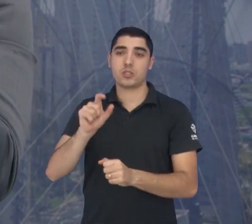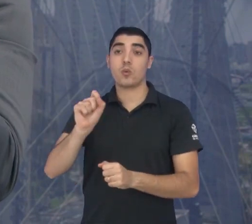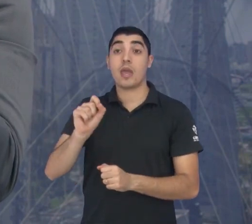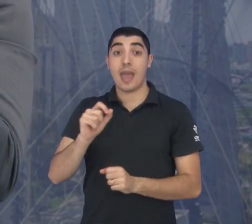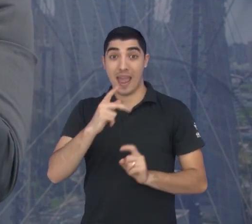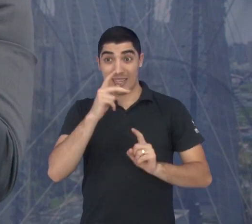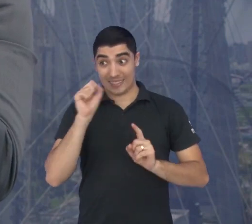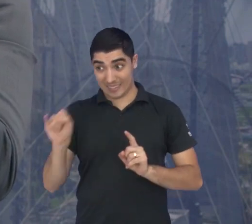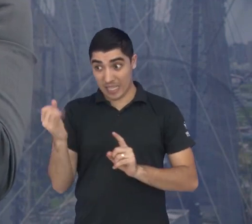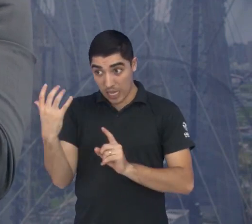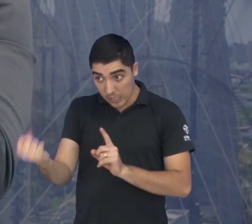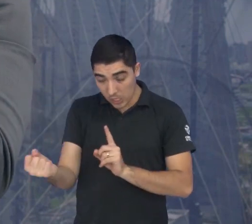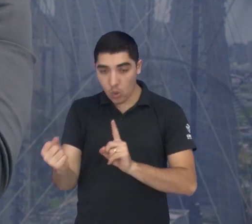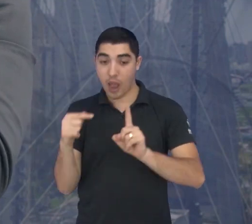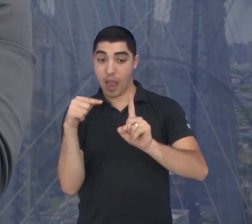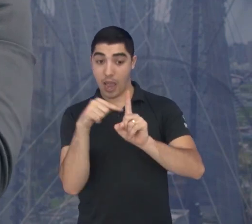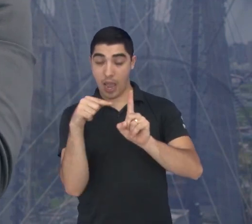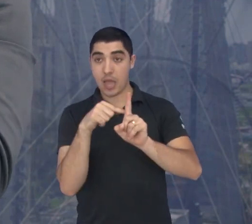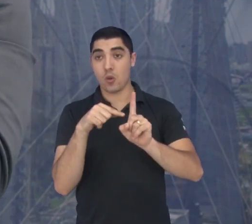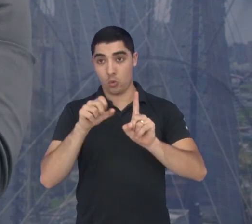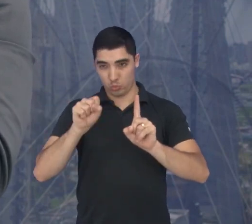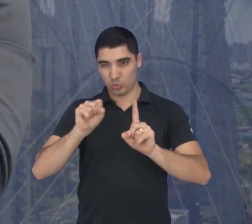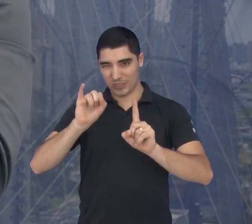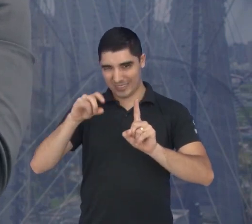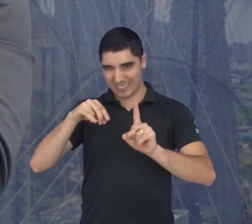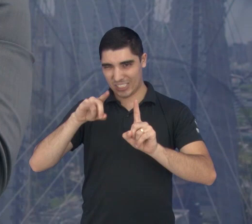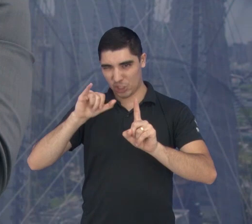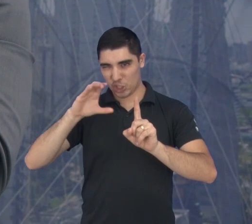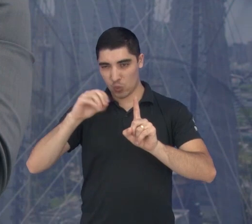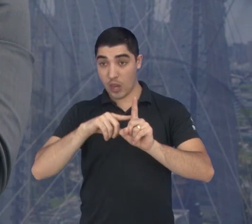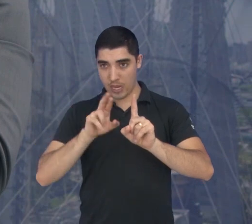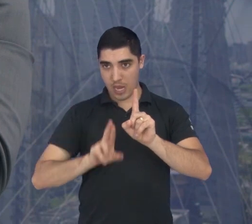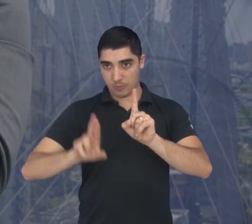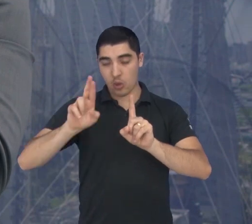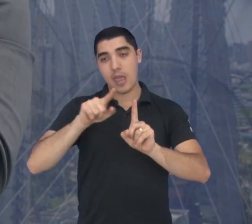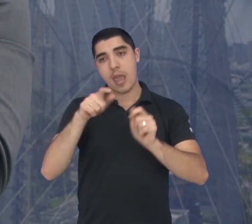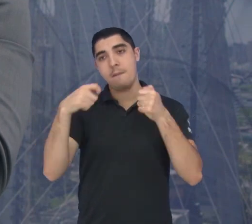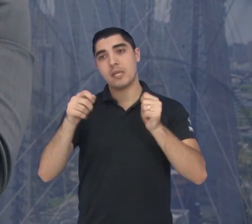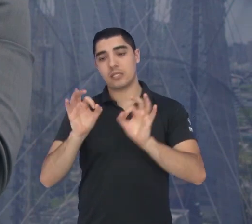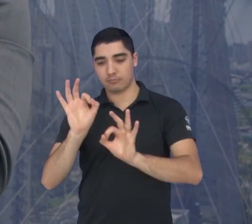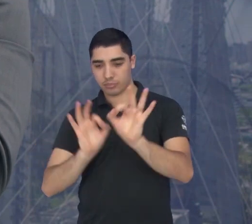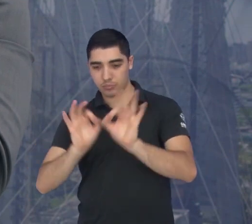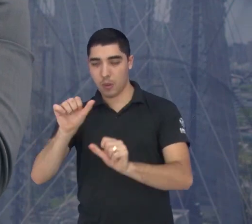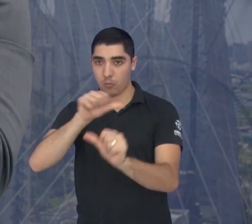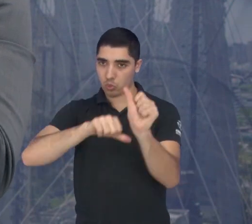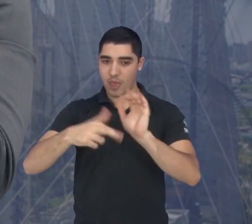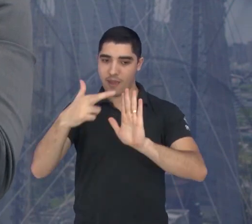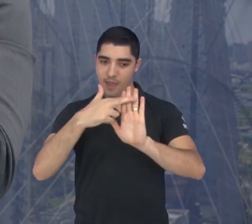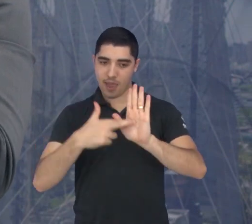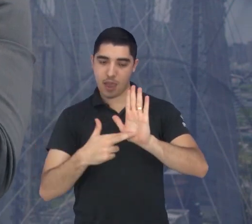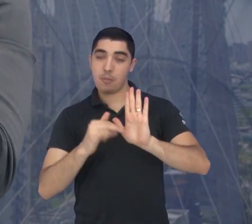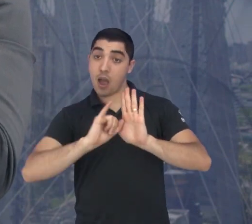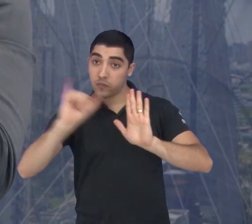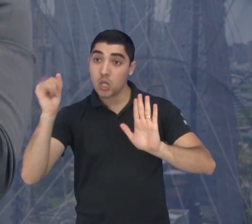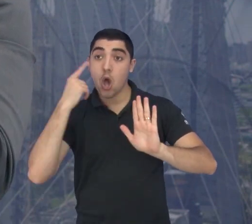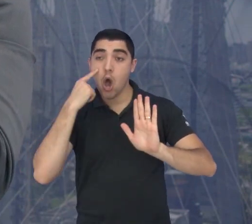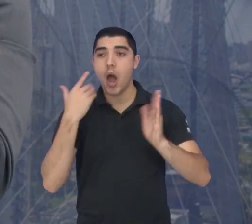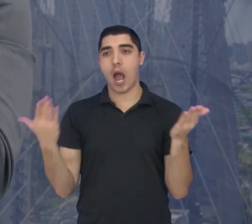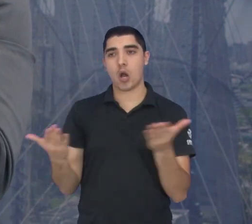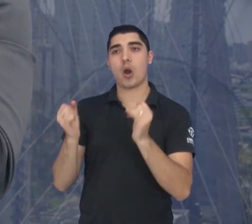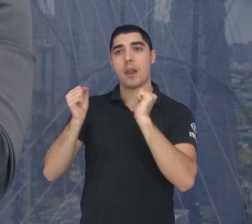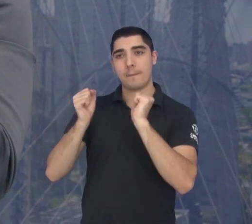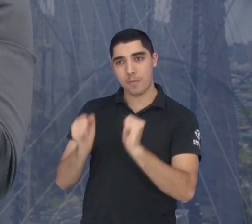fazer? Regulamentar como que deve ser feito o uso desses aplicativos de curtíssima temporada. Verificar, tem que